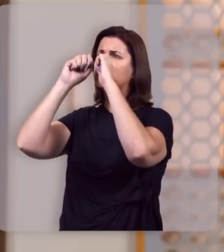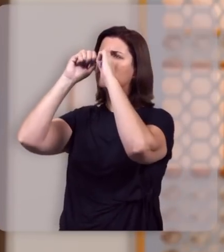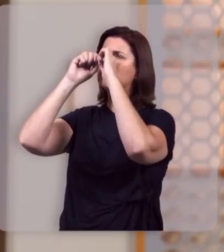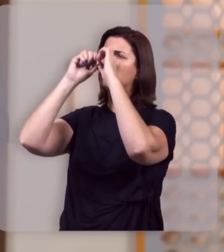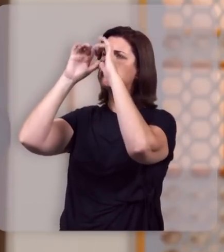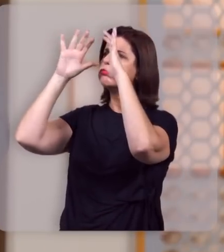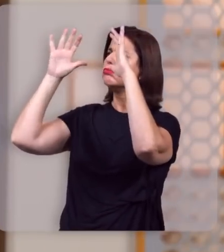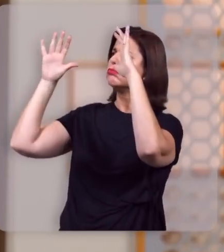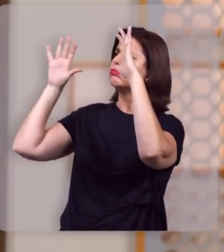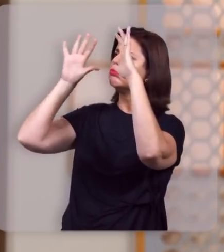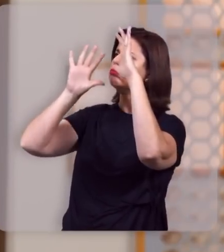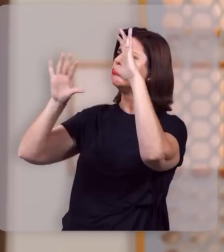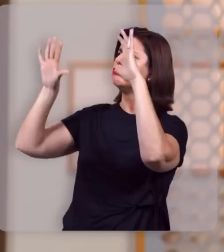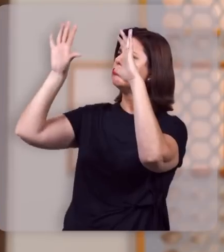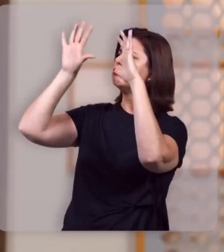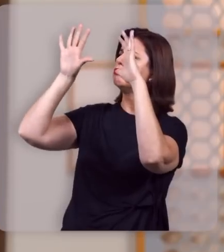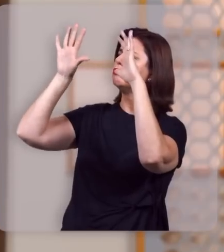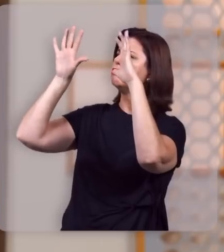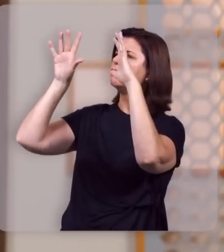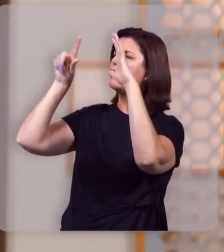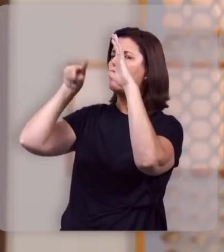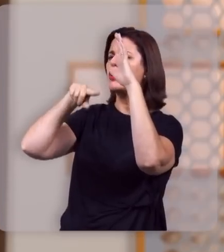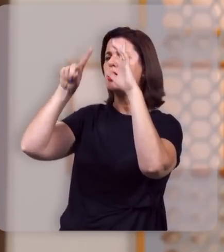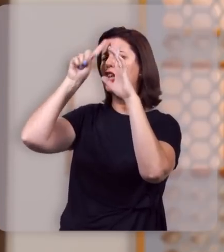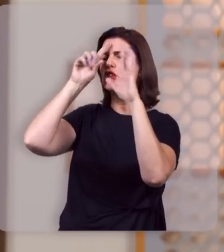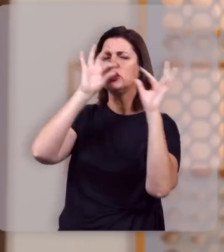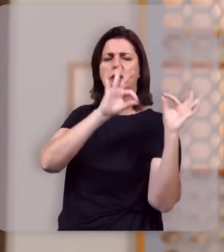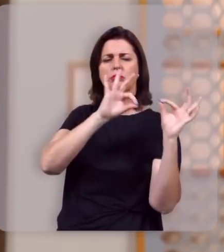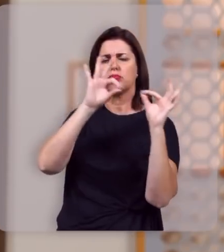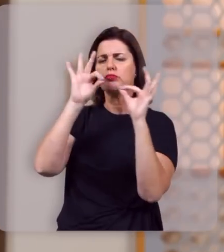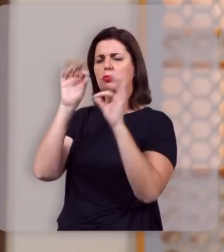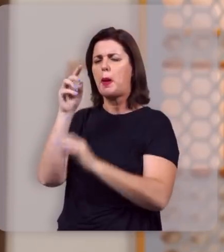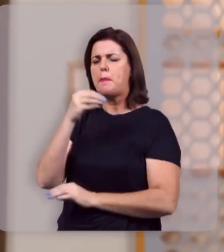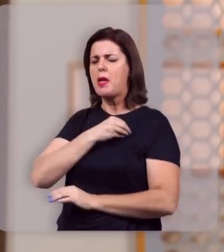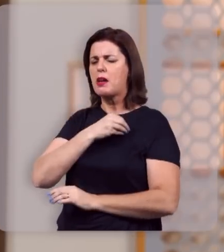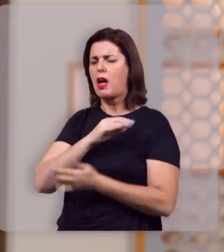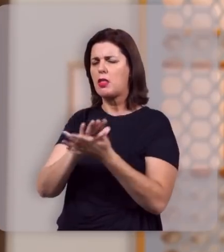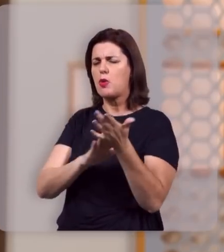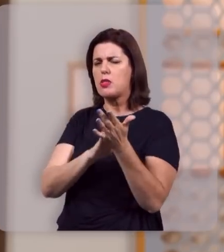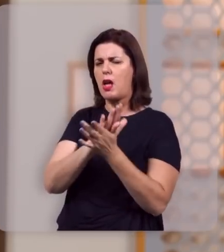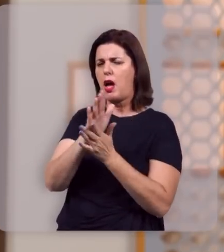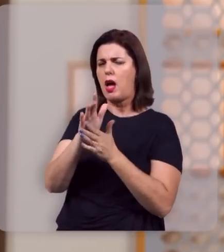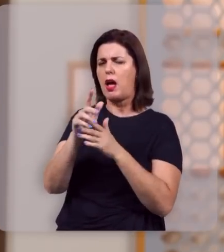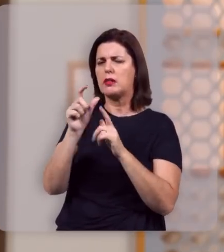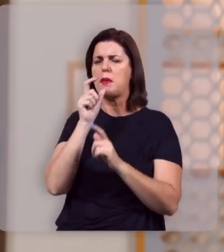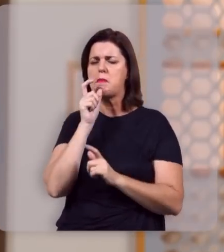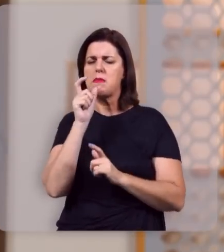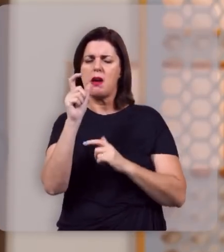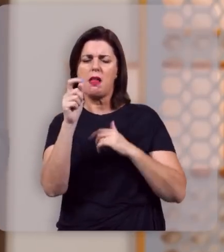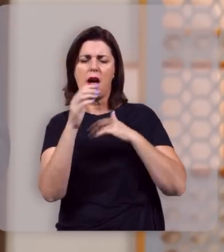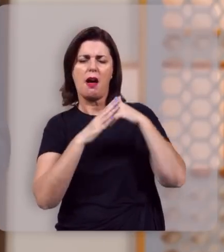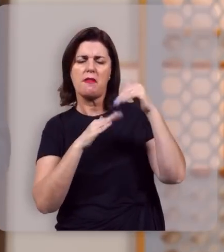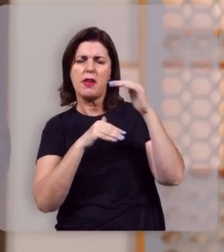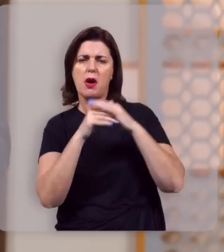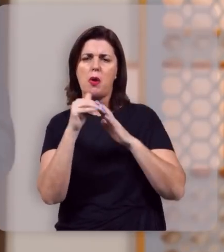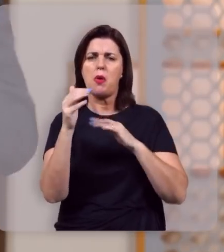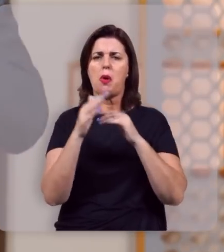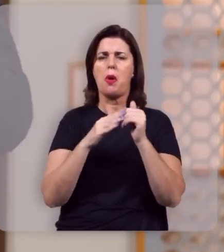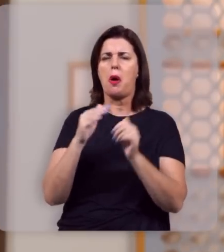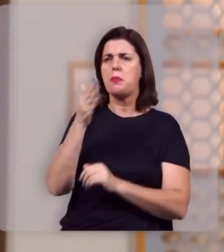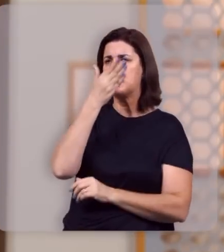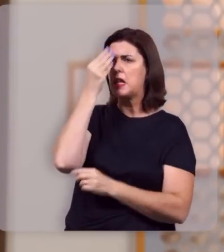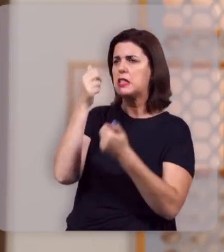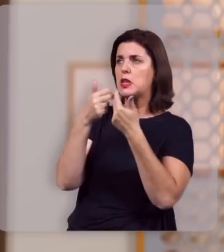um dia inteiro, não peque nenhuma vez por palavras, por obras, por omissão.